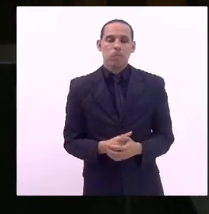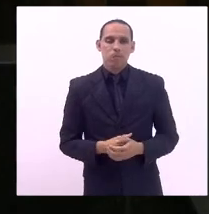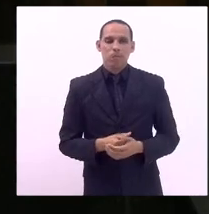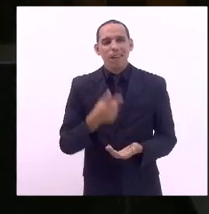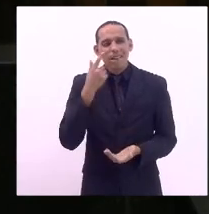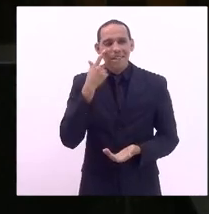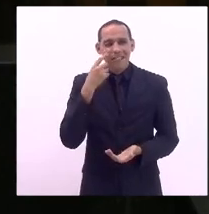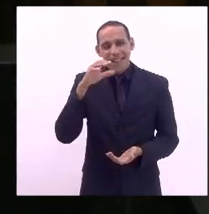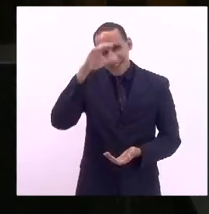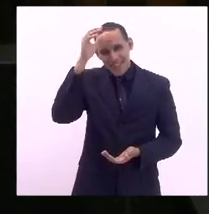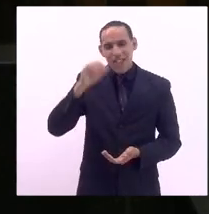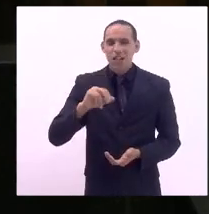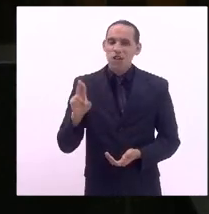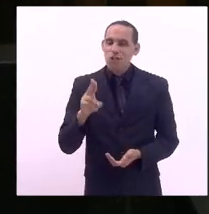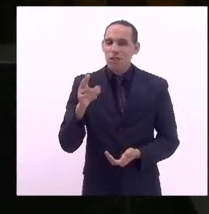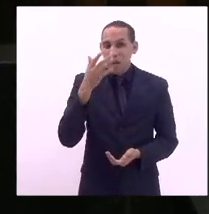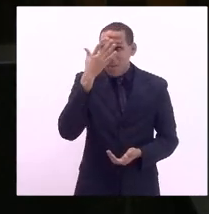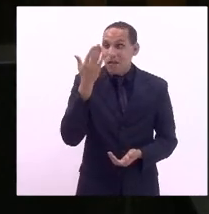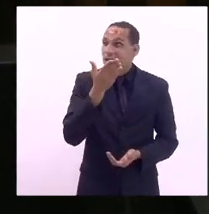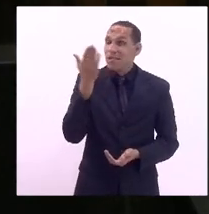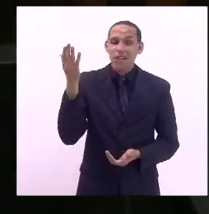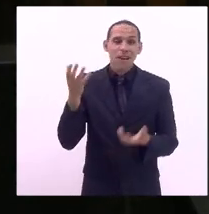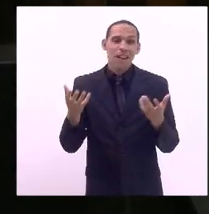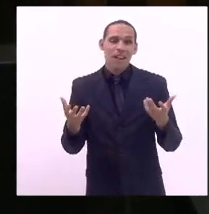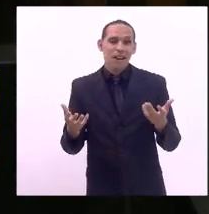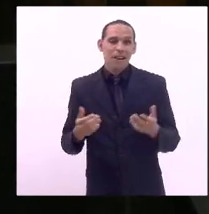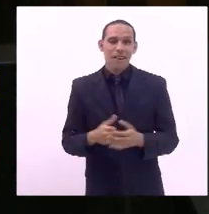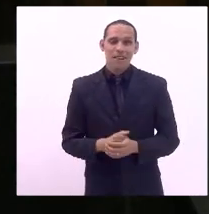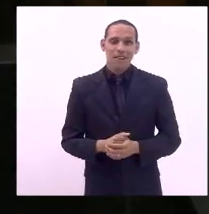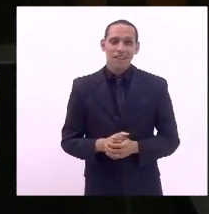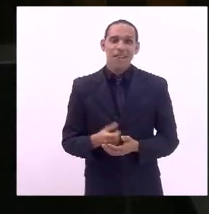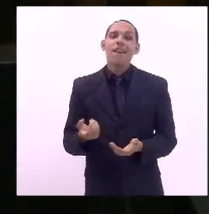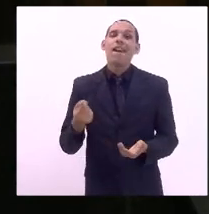Veja só, Tia Ju, quem quer ter acesso a armas?